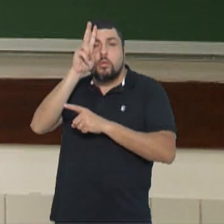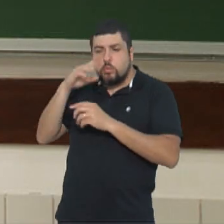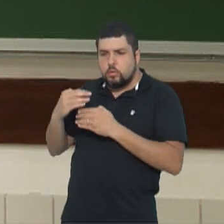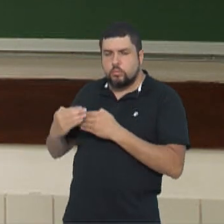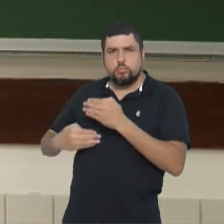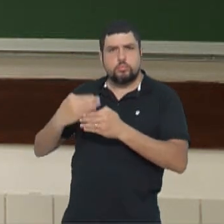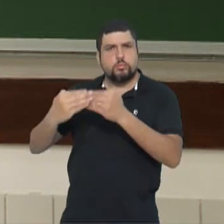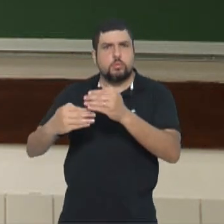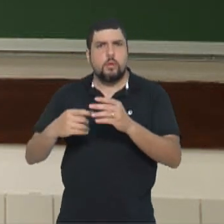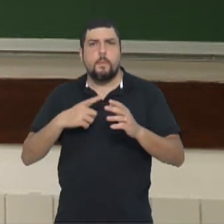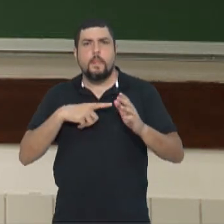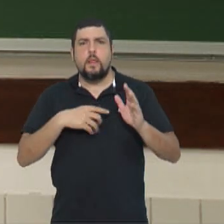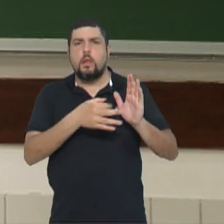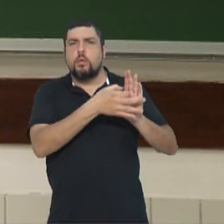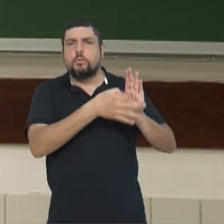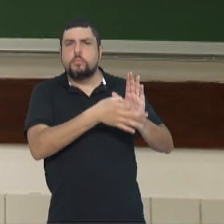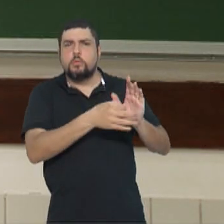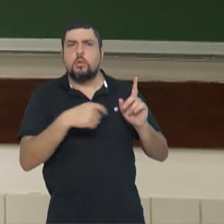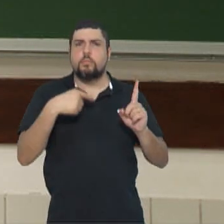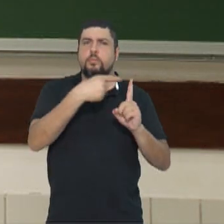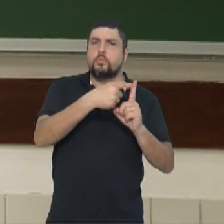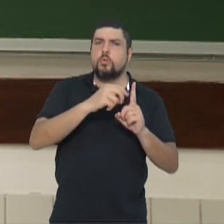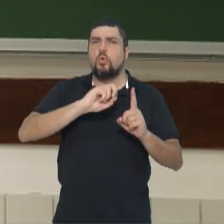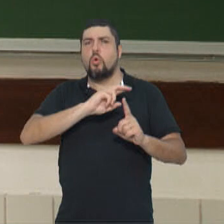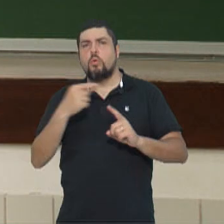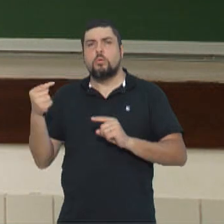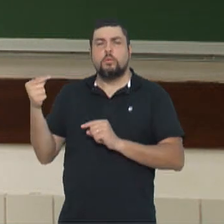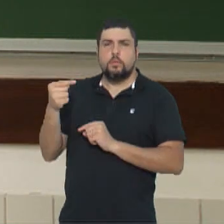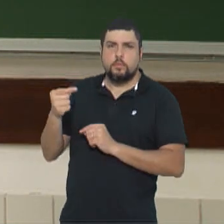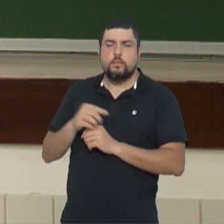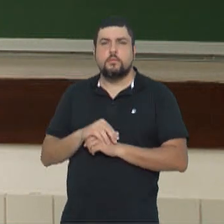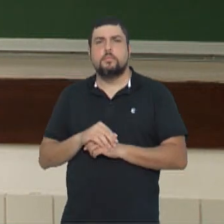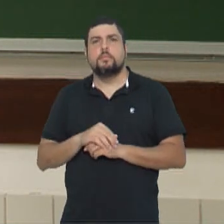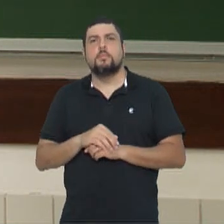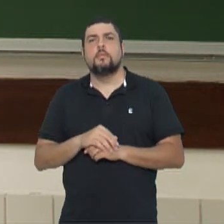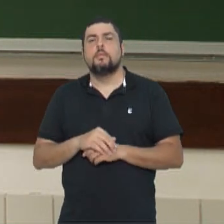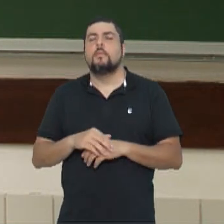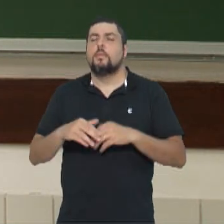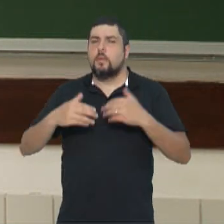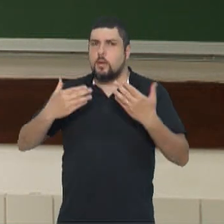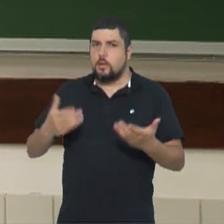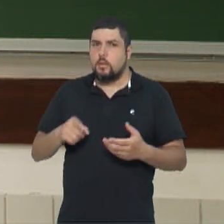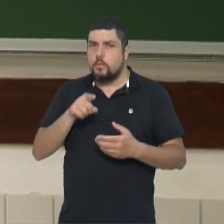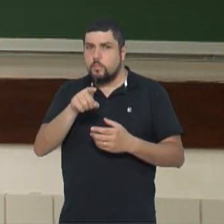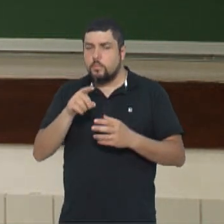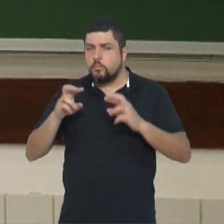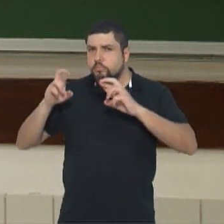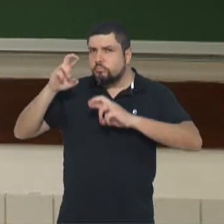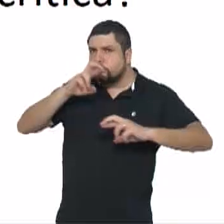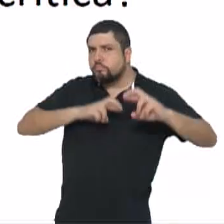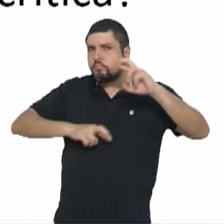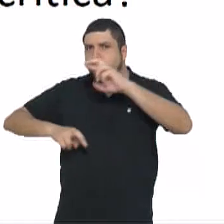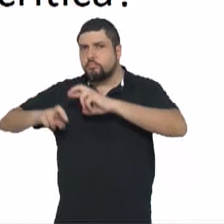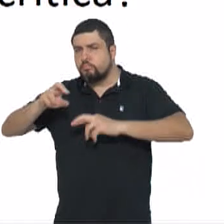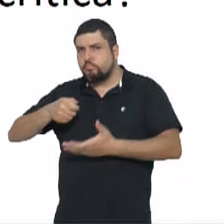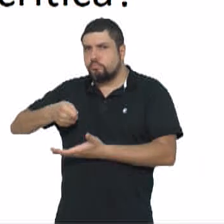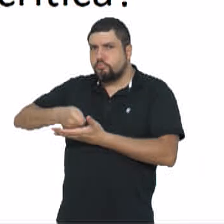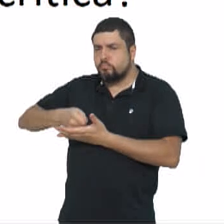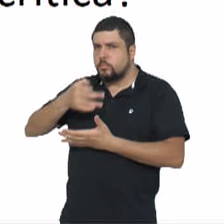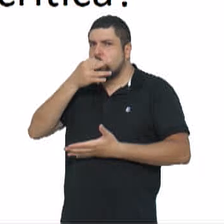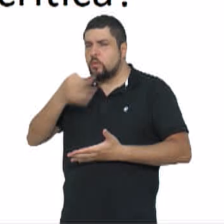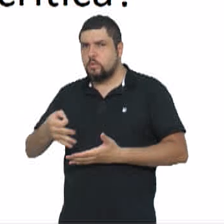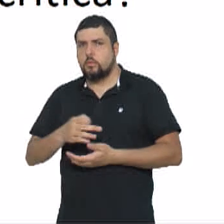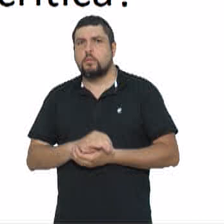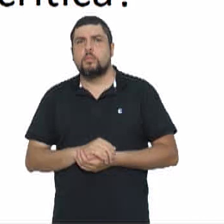negativa para você fazer? Então, agora é o momento de você olhar com essa análise crítica. E último, quanto à